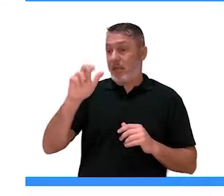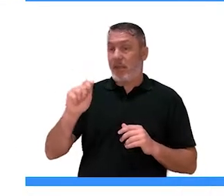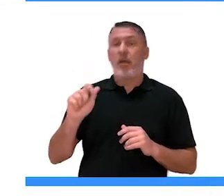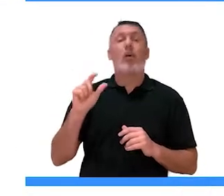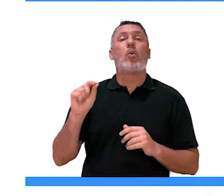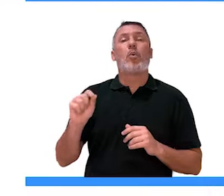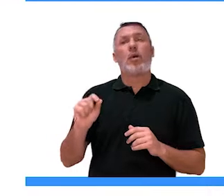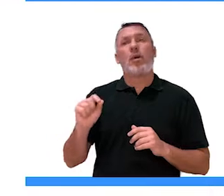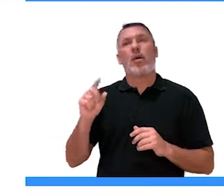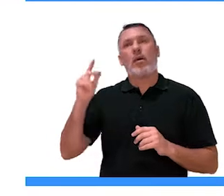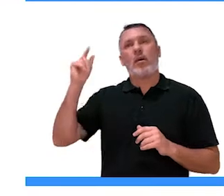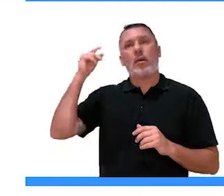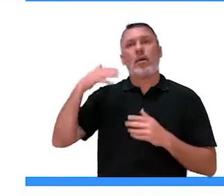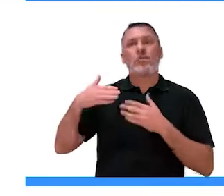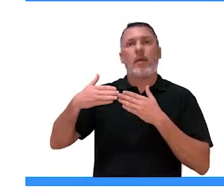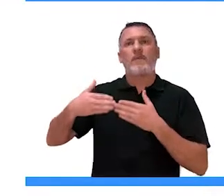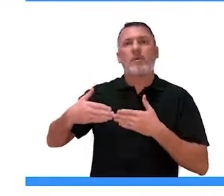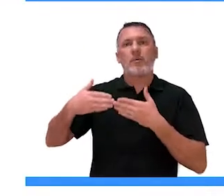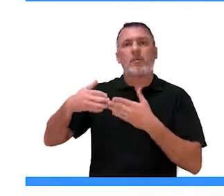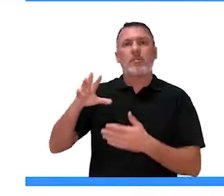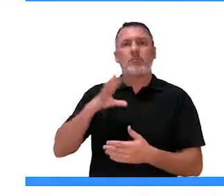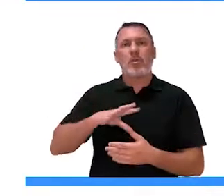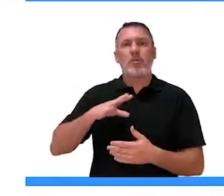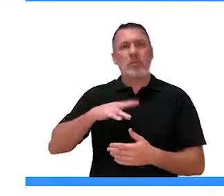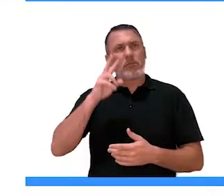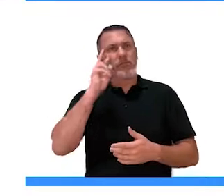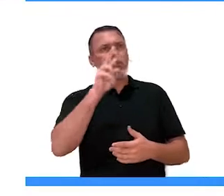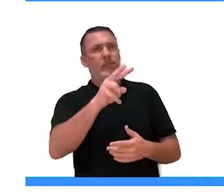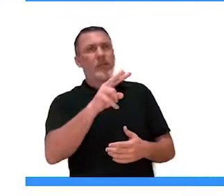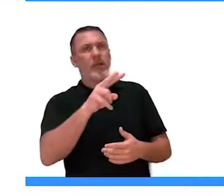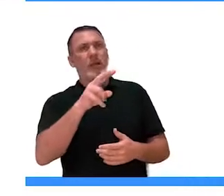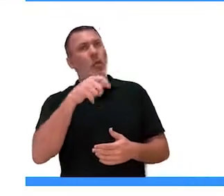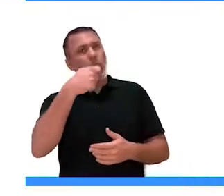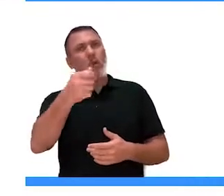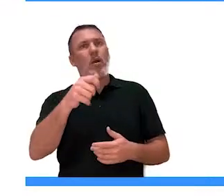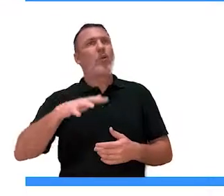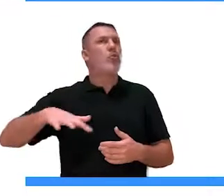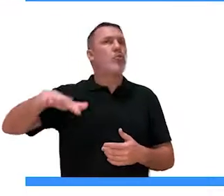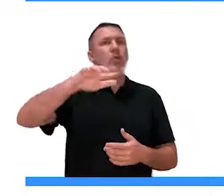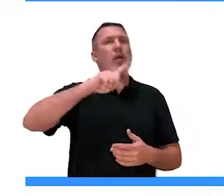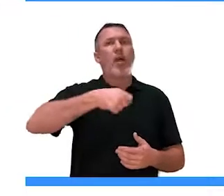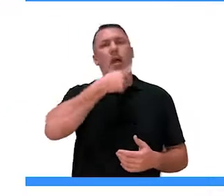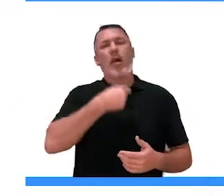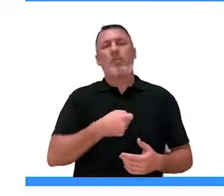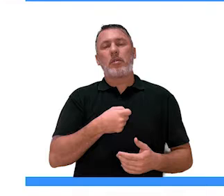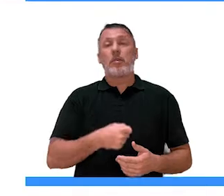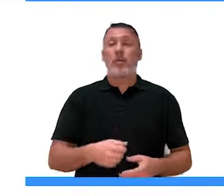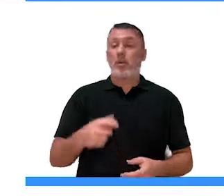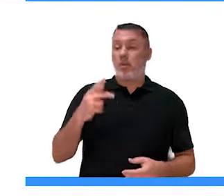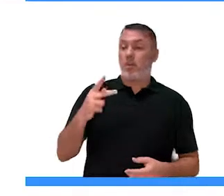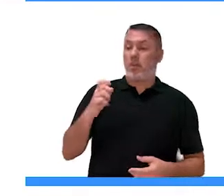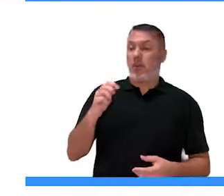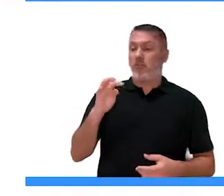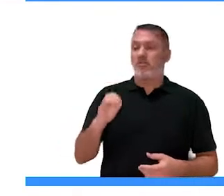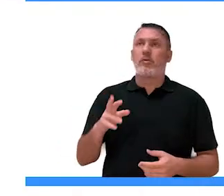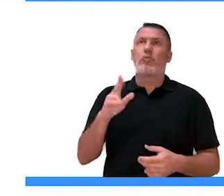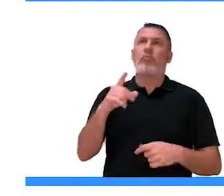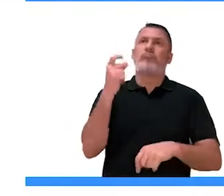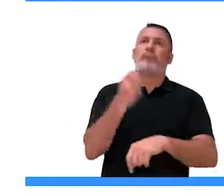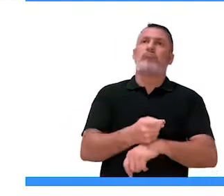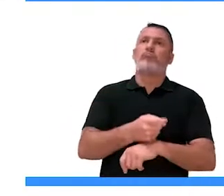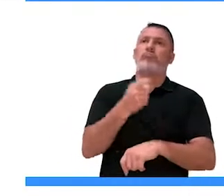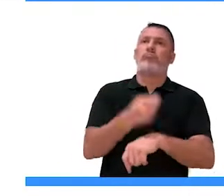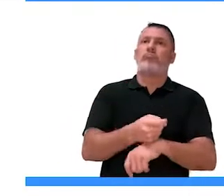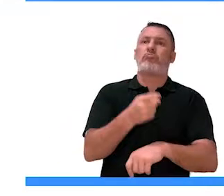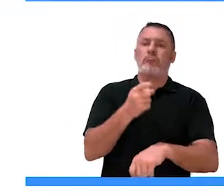os navegadores portugueses chamavam os índios. Já peste estaria ligada à questão da superação e resistência, ou mesmo